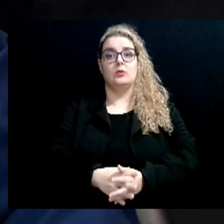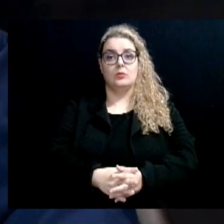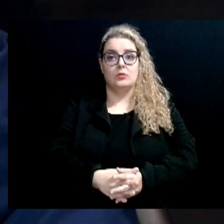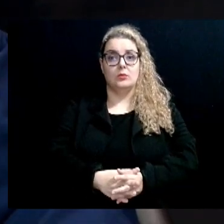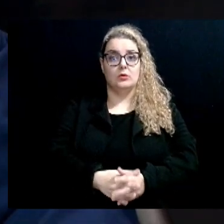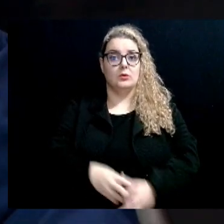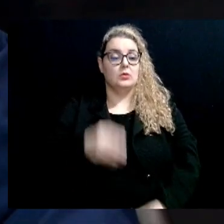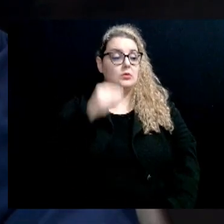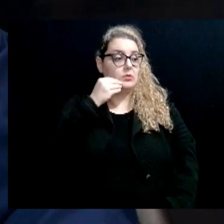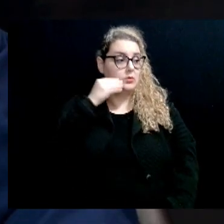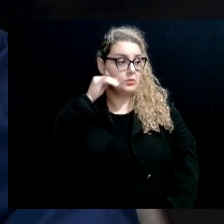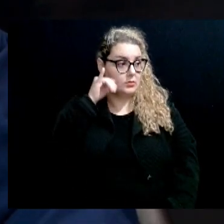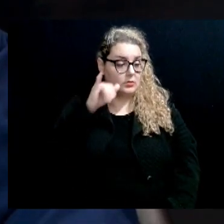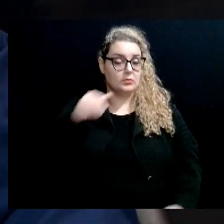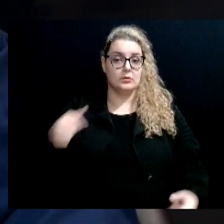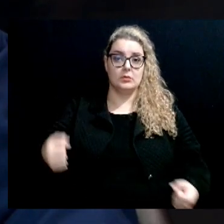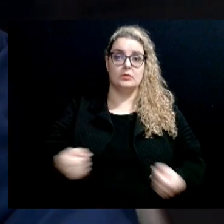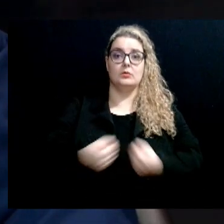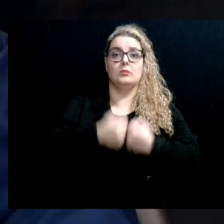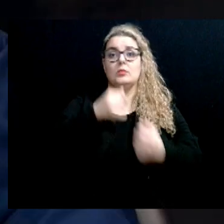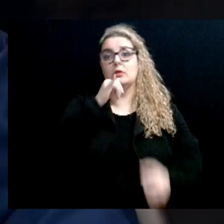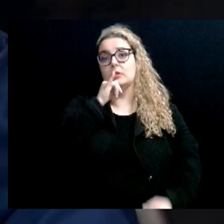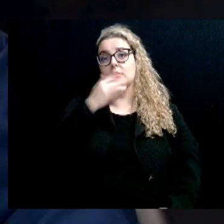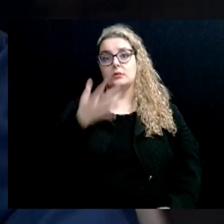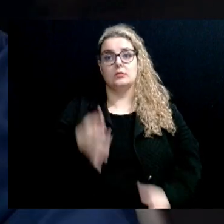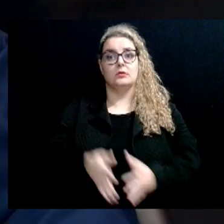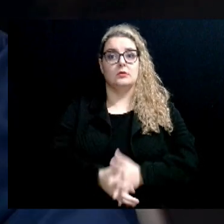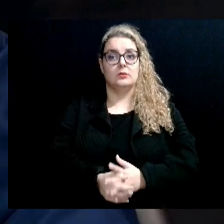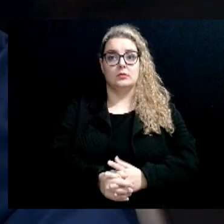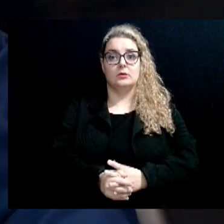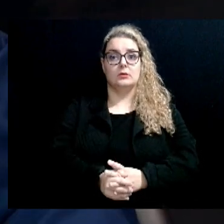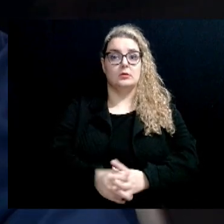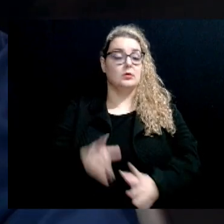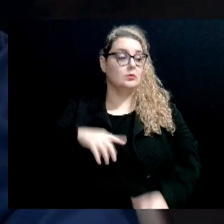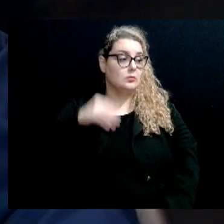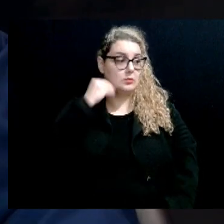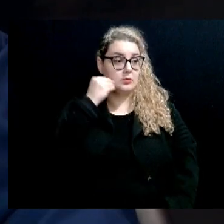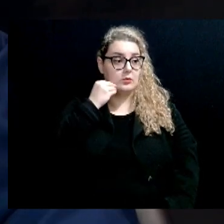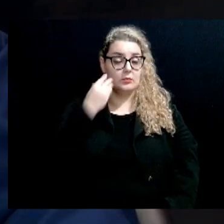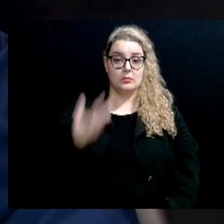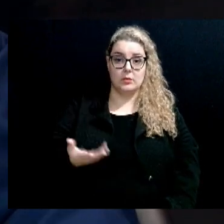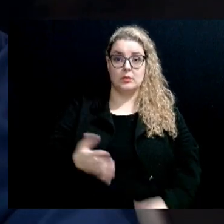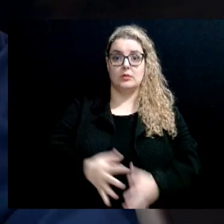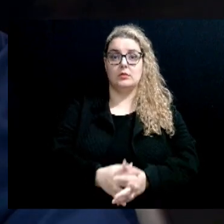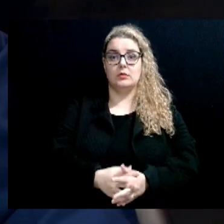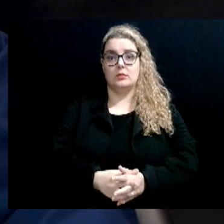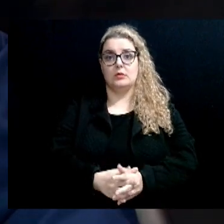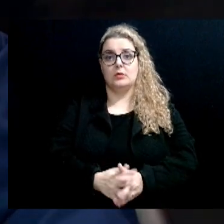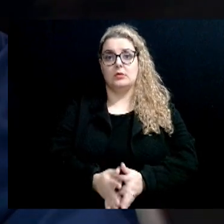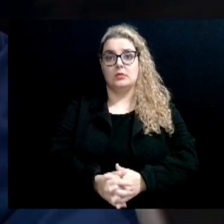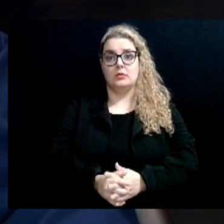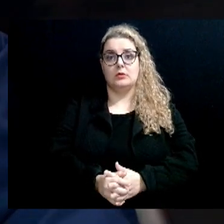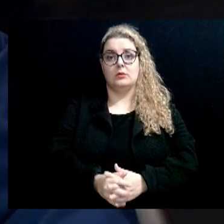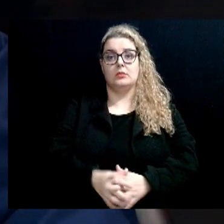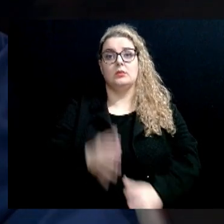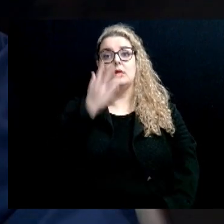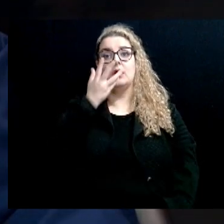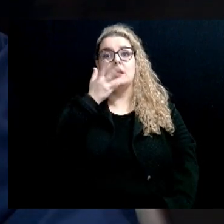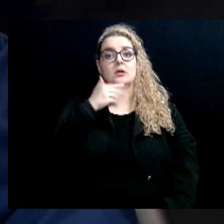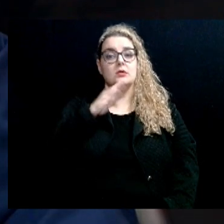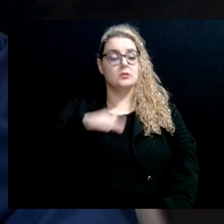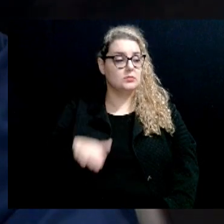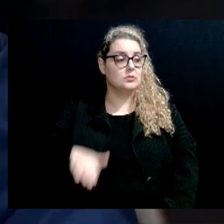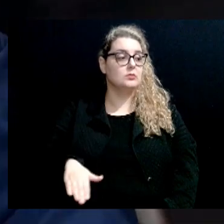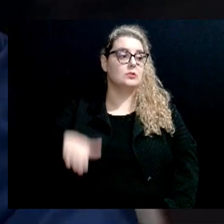conflito, vamos supor, né, eu tenho uma experiência qual a criança vai crescendo e vê que a mãe